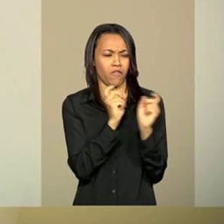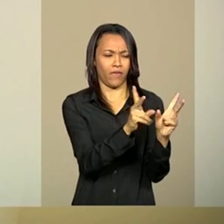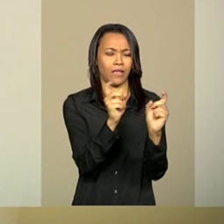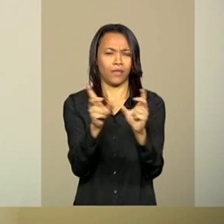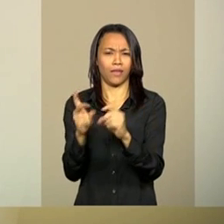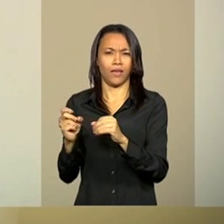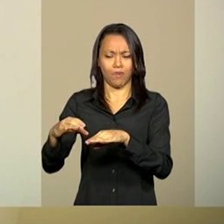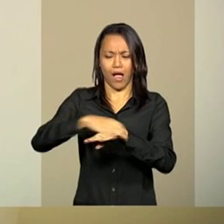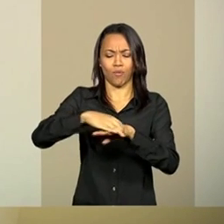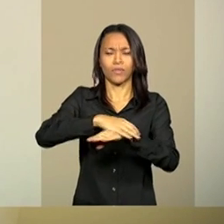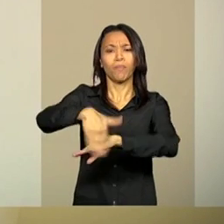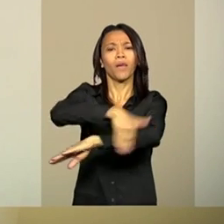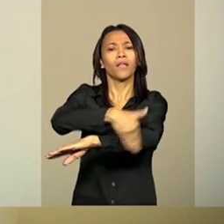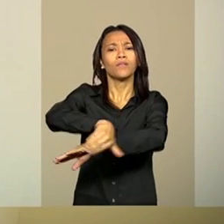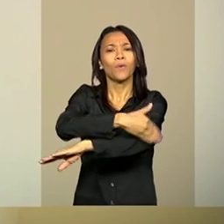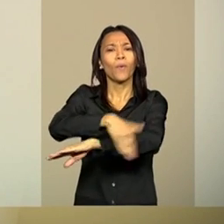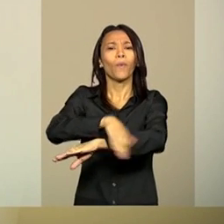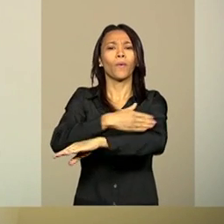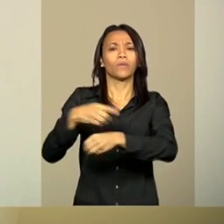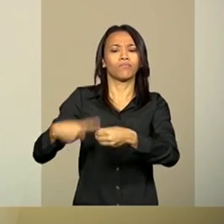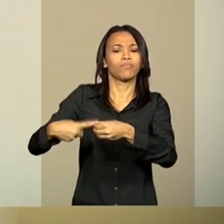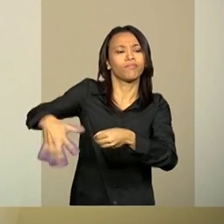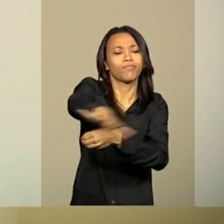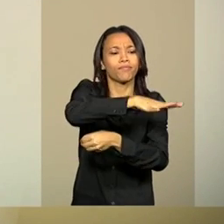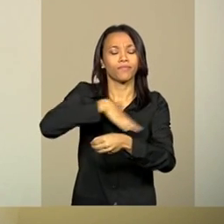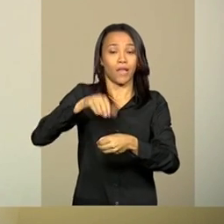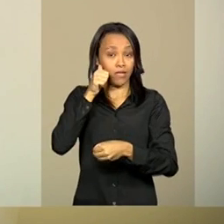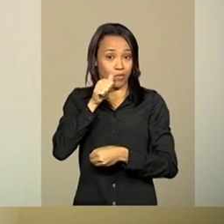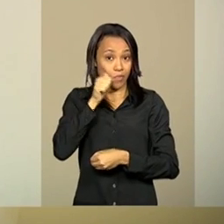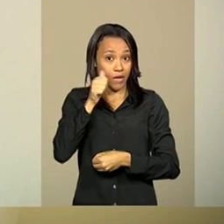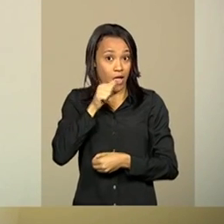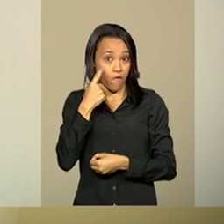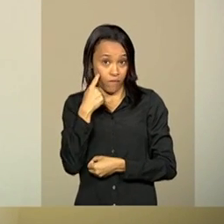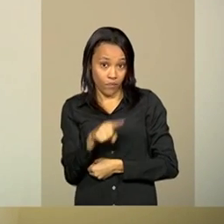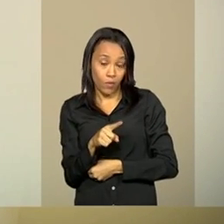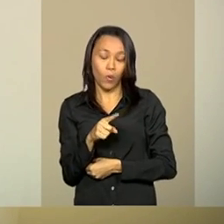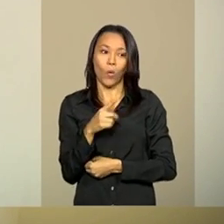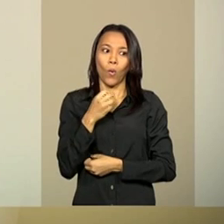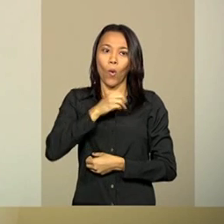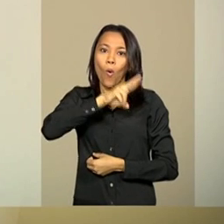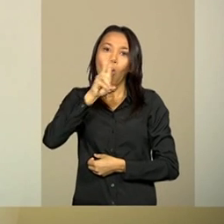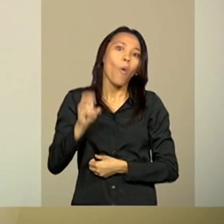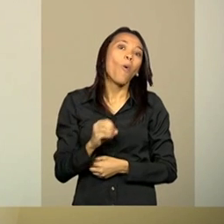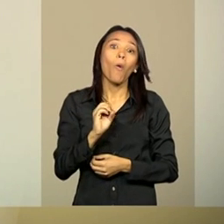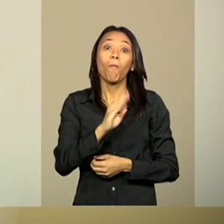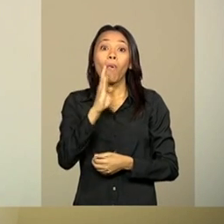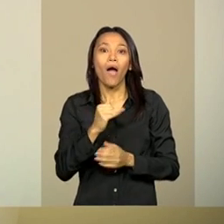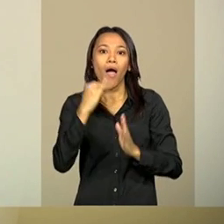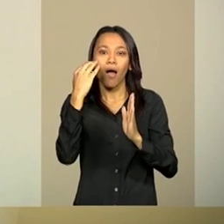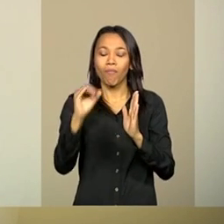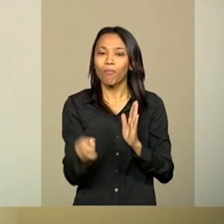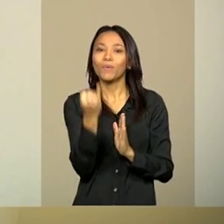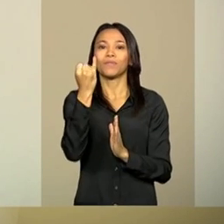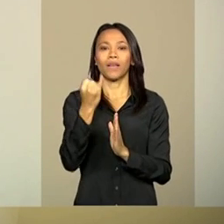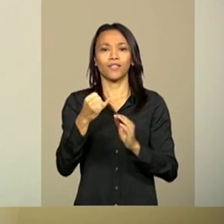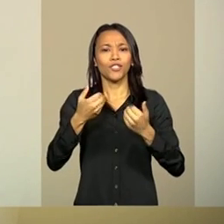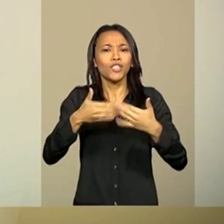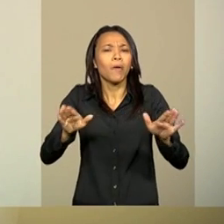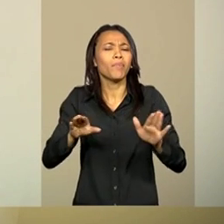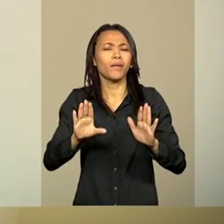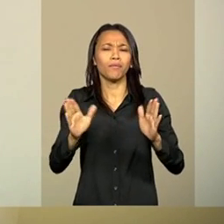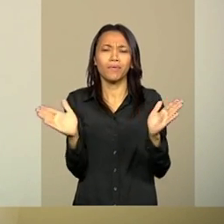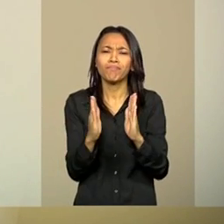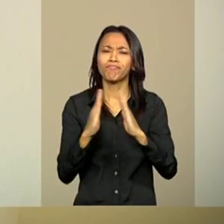calçados pela as ruas de campo grande a luzinete viu no crescer a chance de abrir uma loja uma pequena loja um